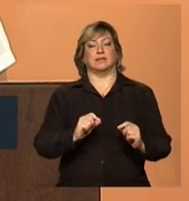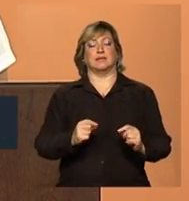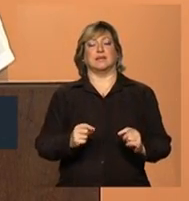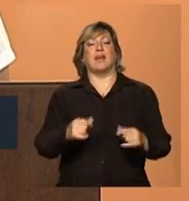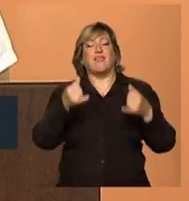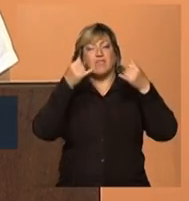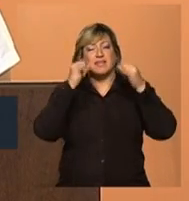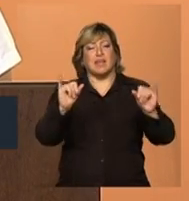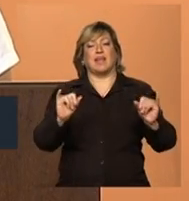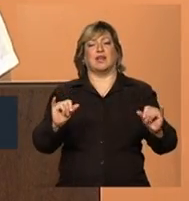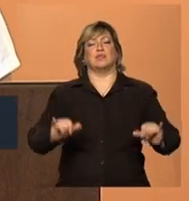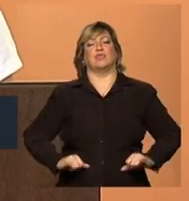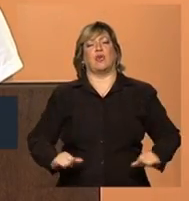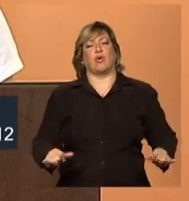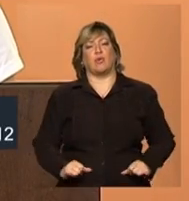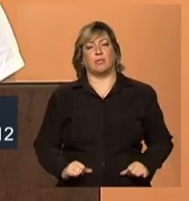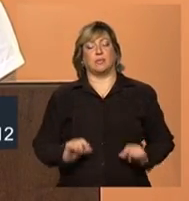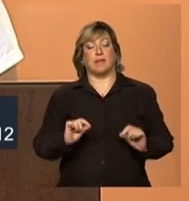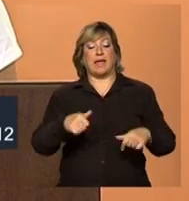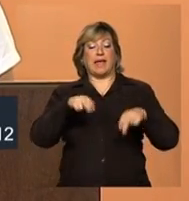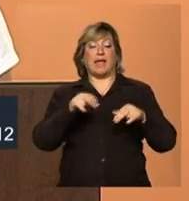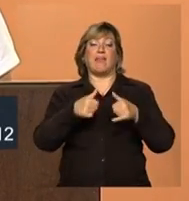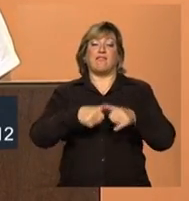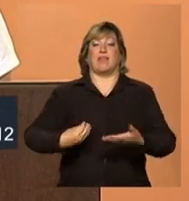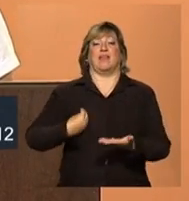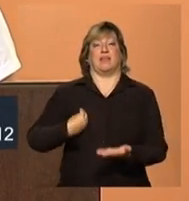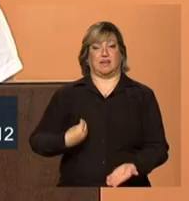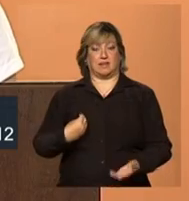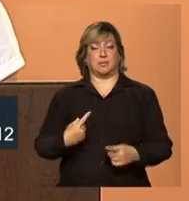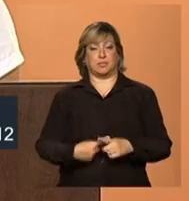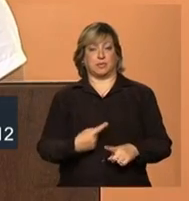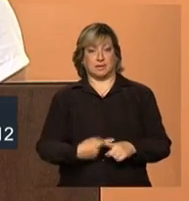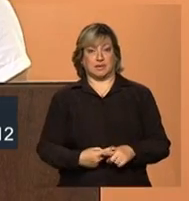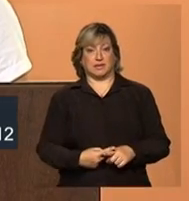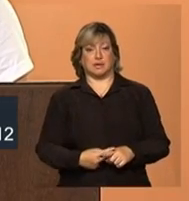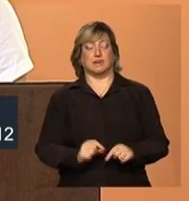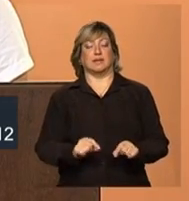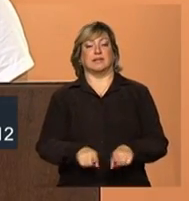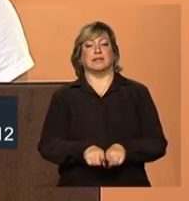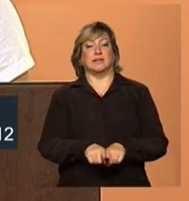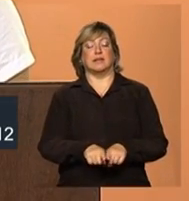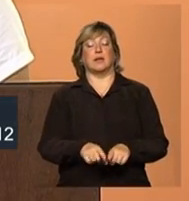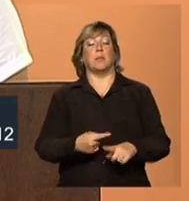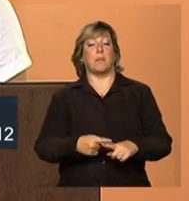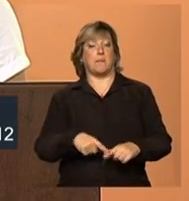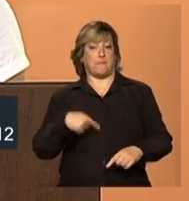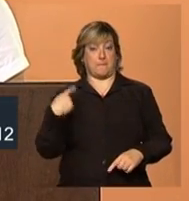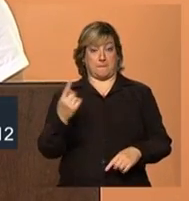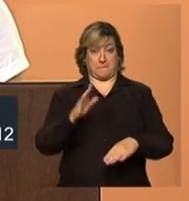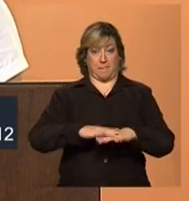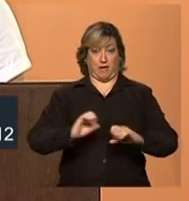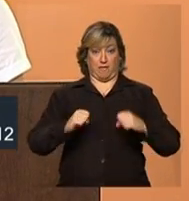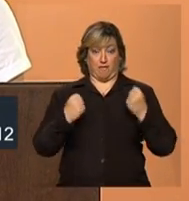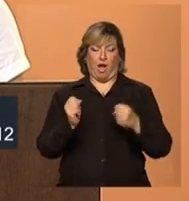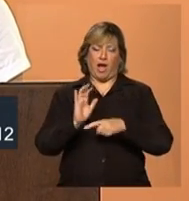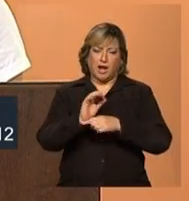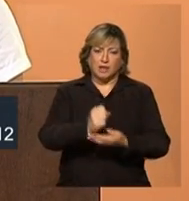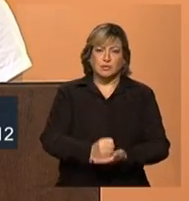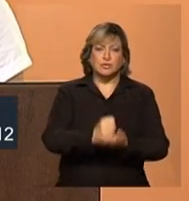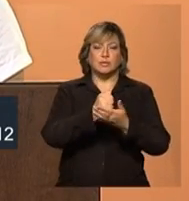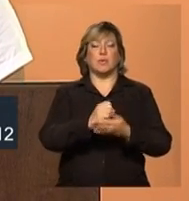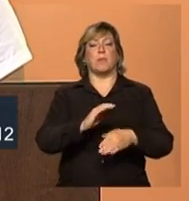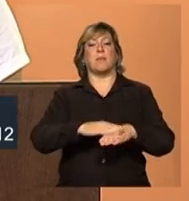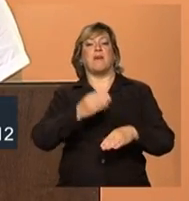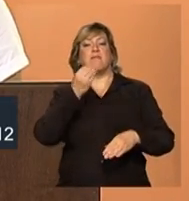dor, também quem fica. Precisamos fazer um pacto para que os mais fortes protejam os mais fracos no